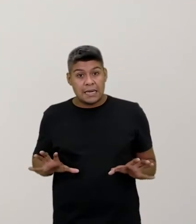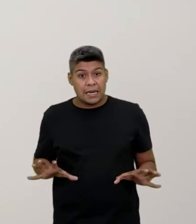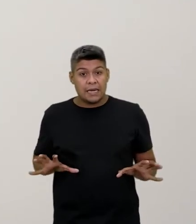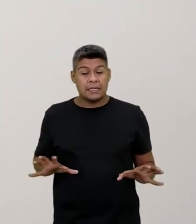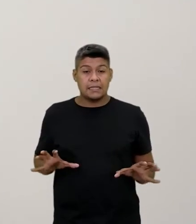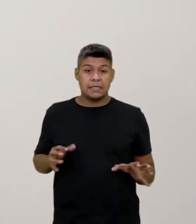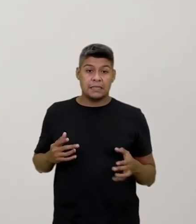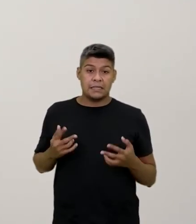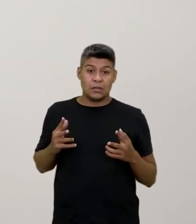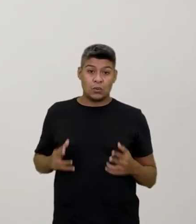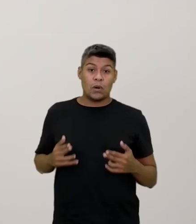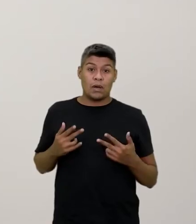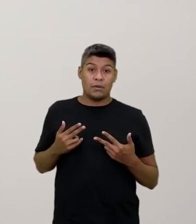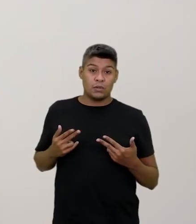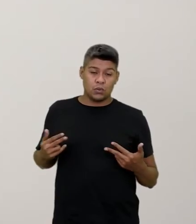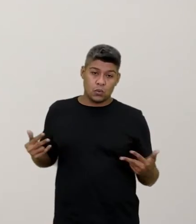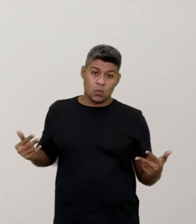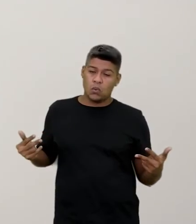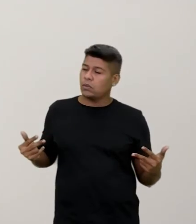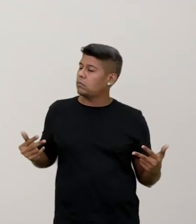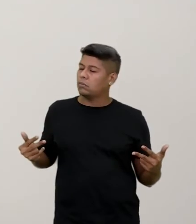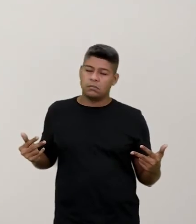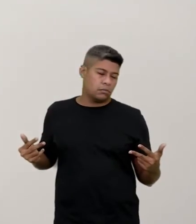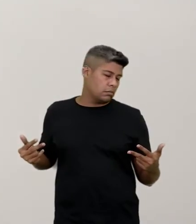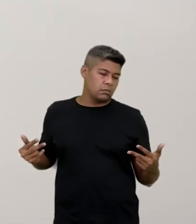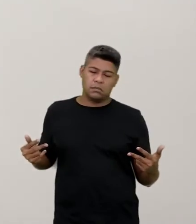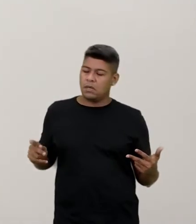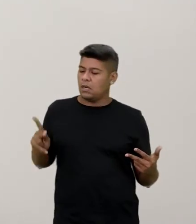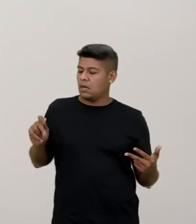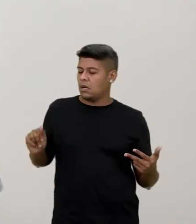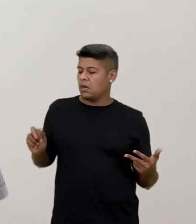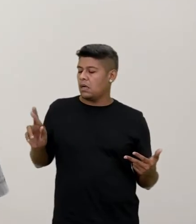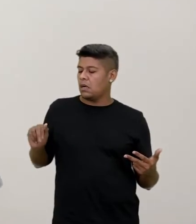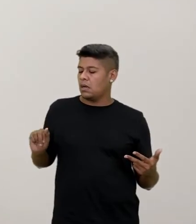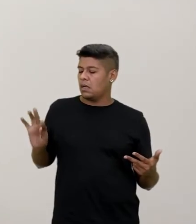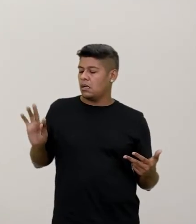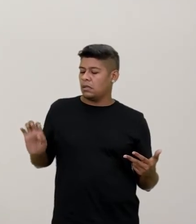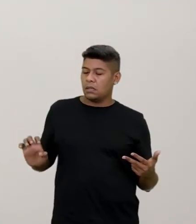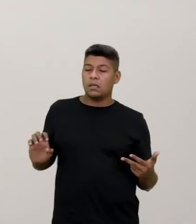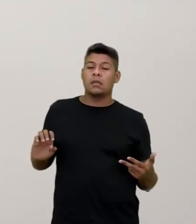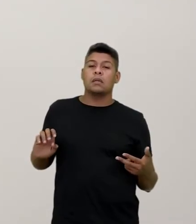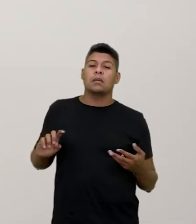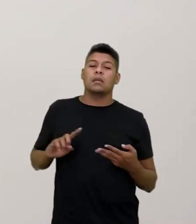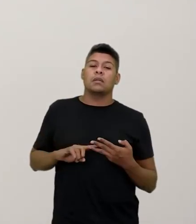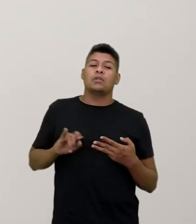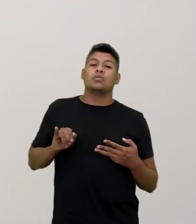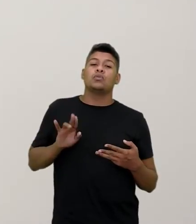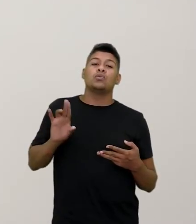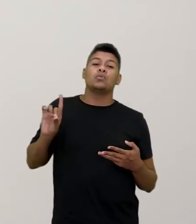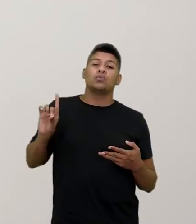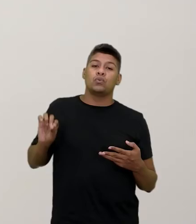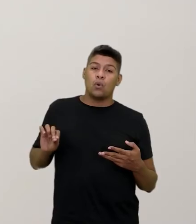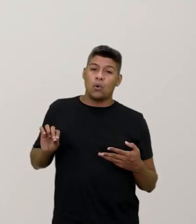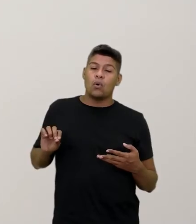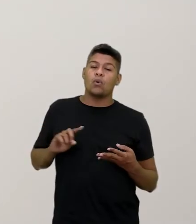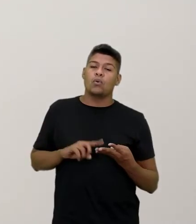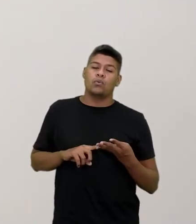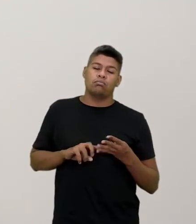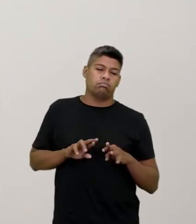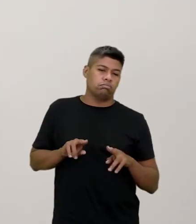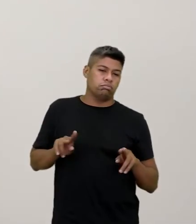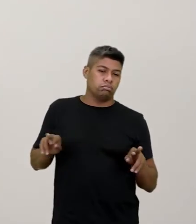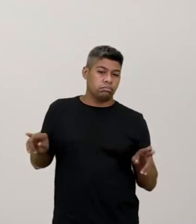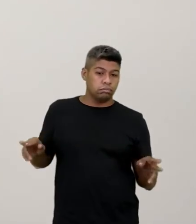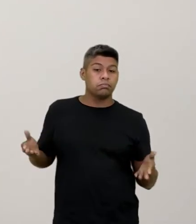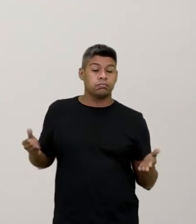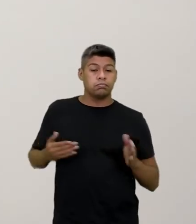coisas das lutas japonesas, né? Como o karatê, o judô e etc. E até o jiu-jitsu também.